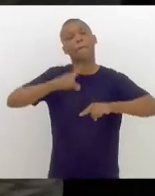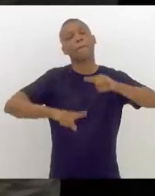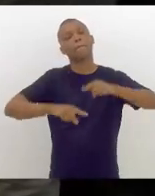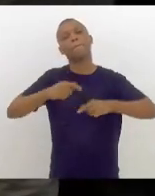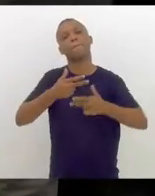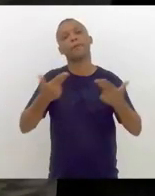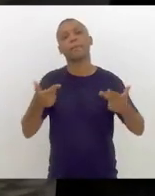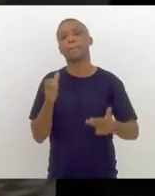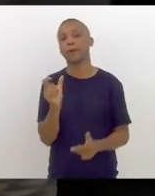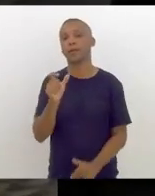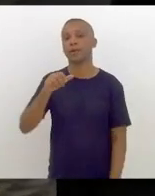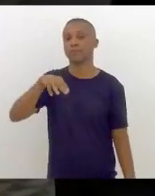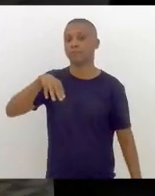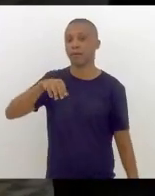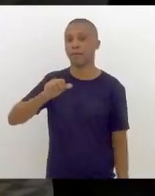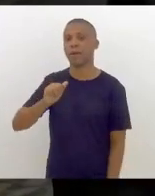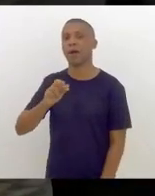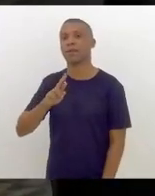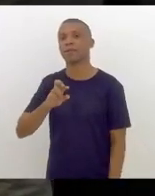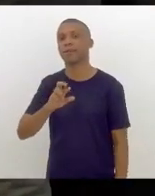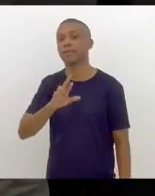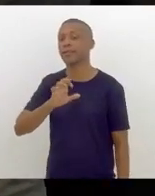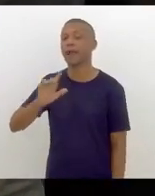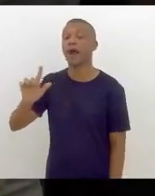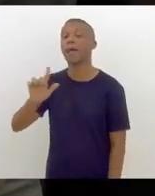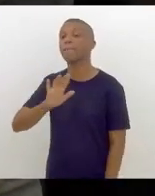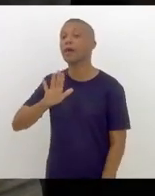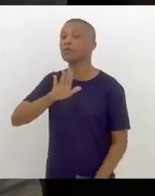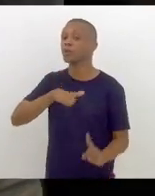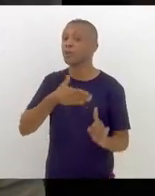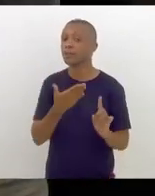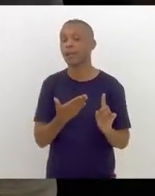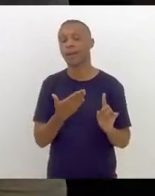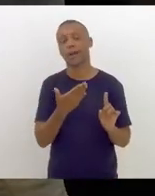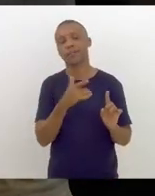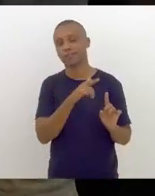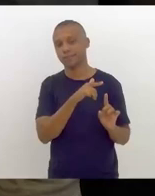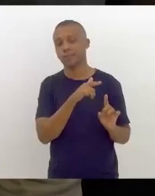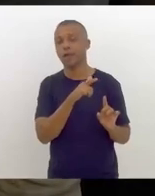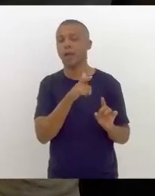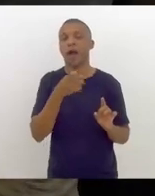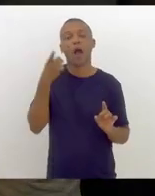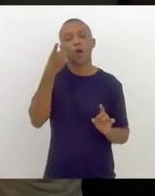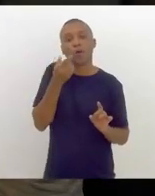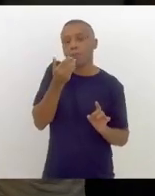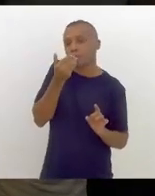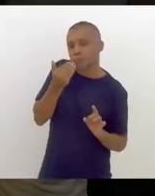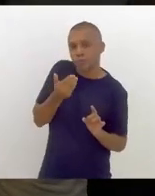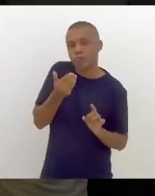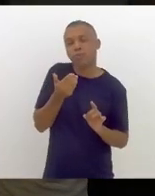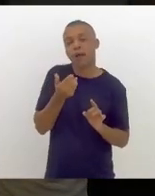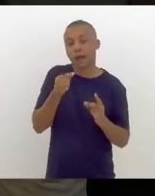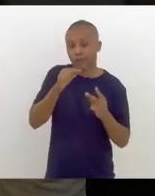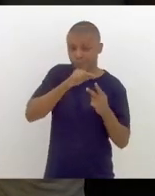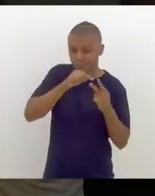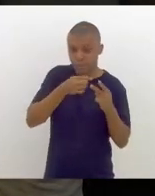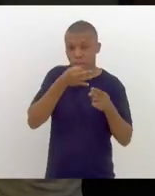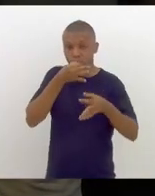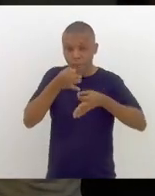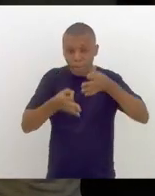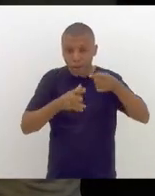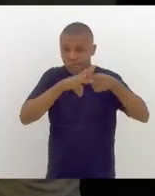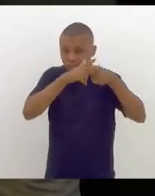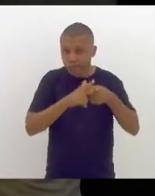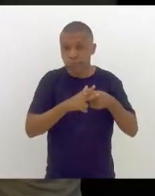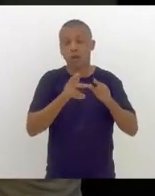ao Deputado que fez a solicitação eu tô retirando as emendas as duas emendas e retirando as